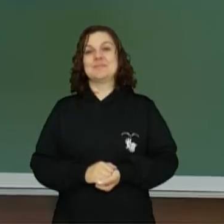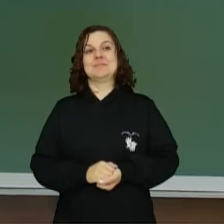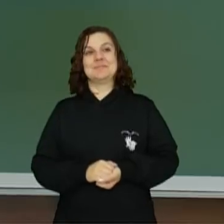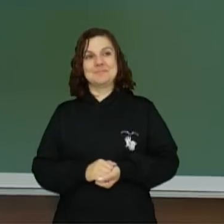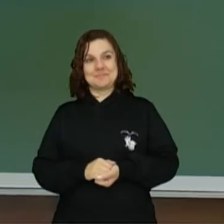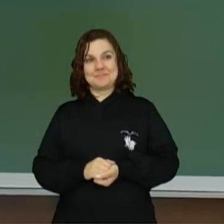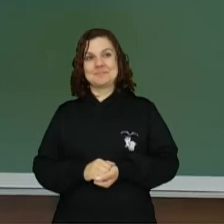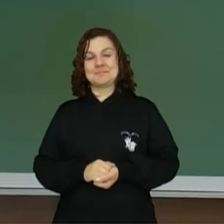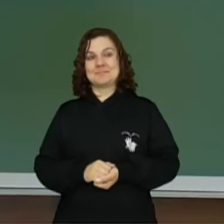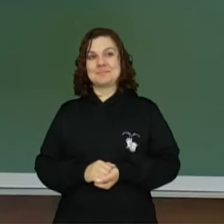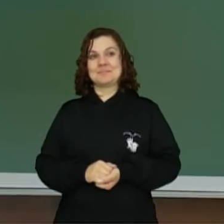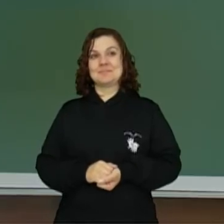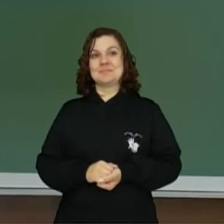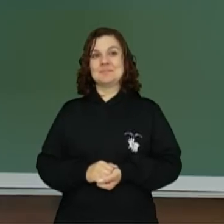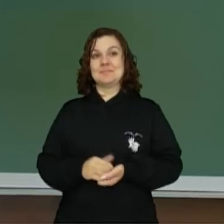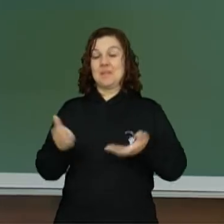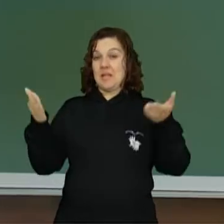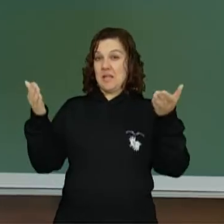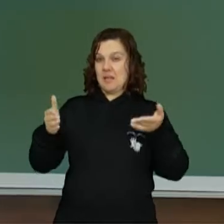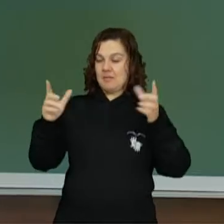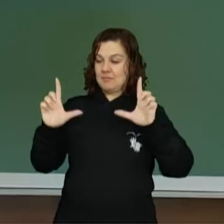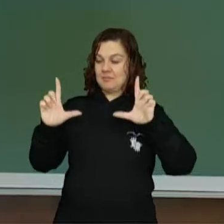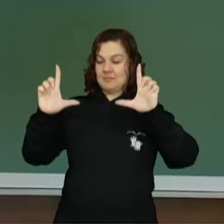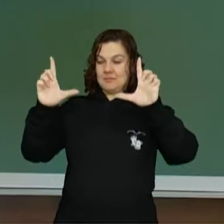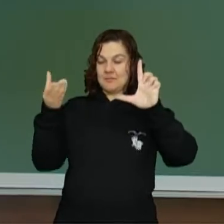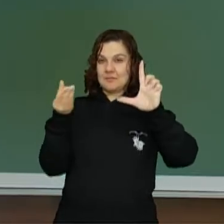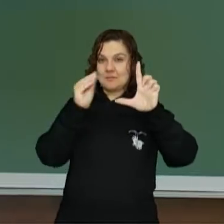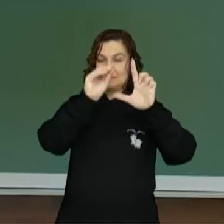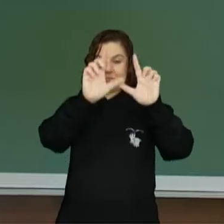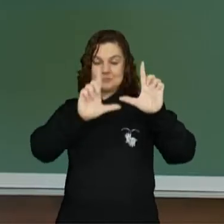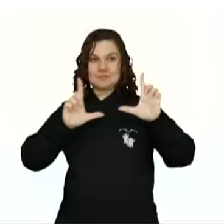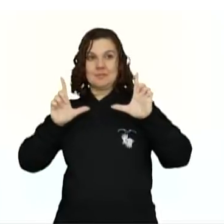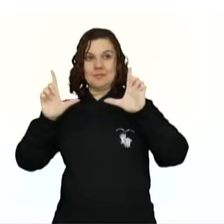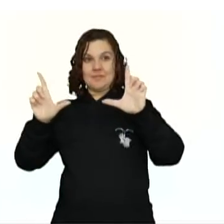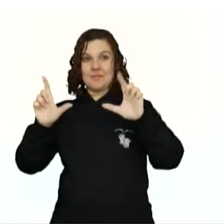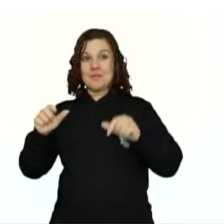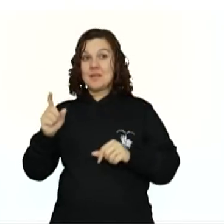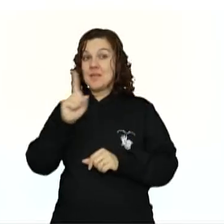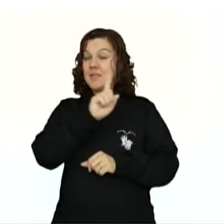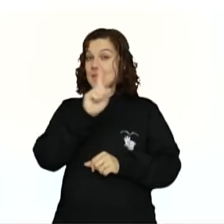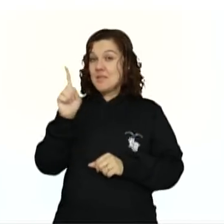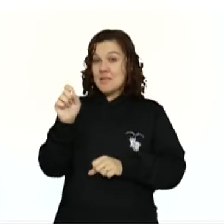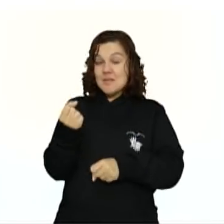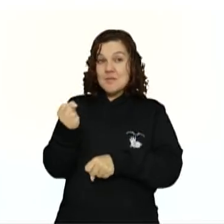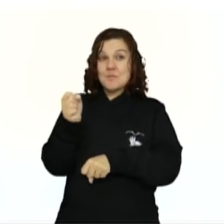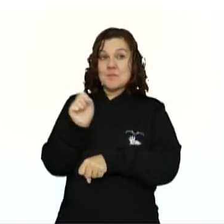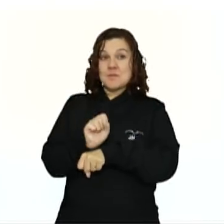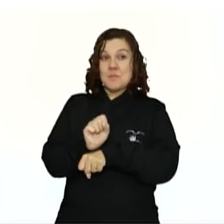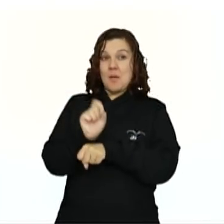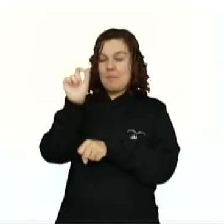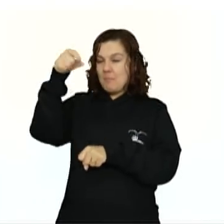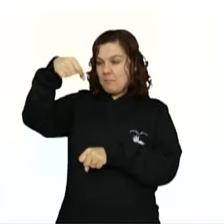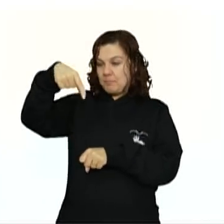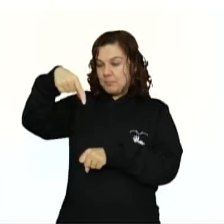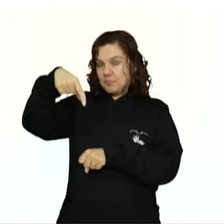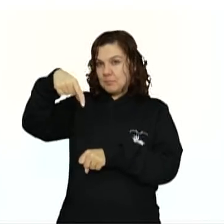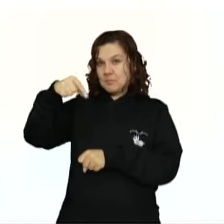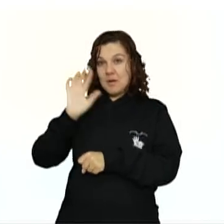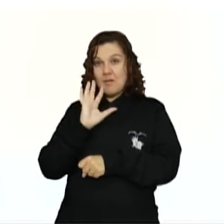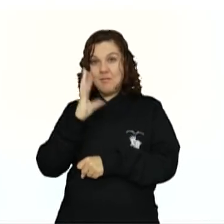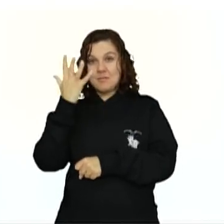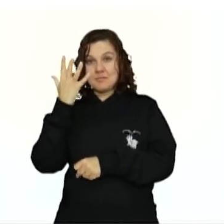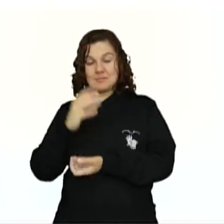água. Leia a frase retirada do cartaz. Não espere a gota d'água para